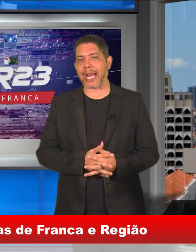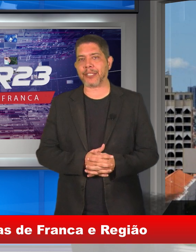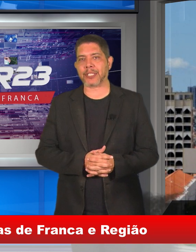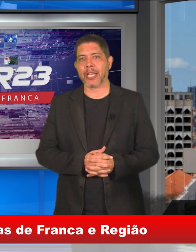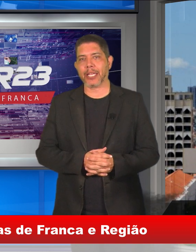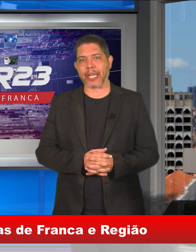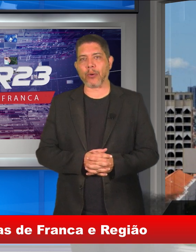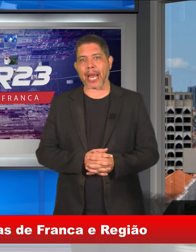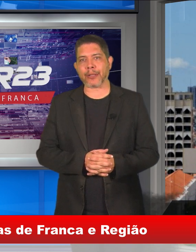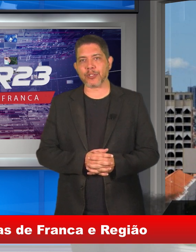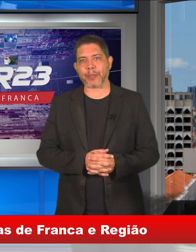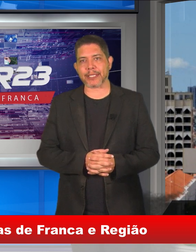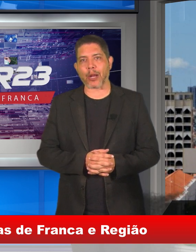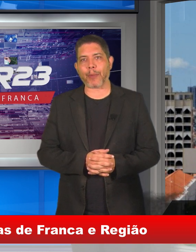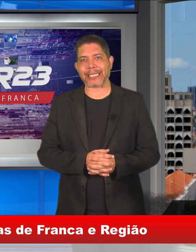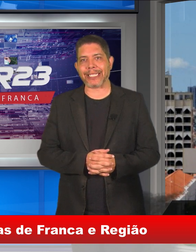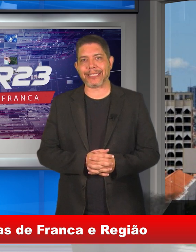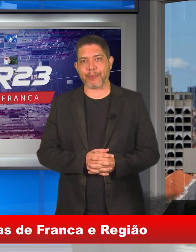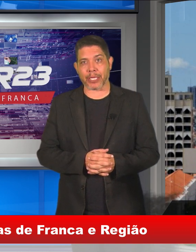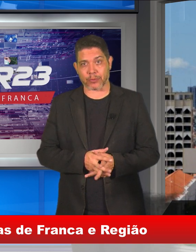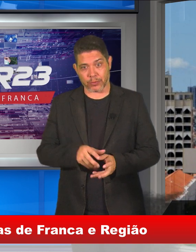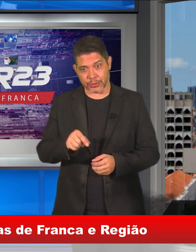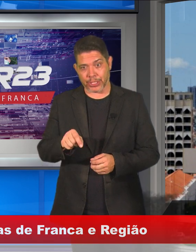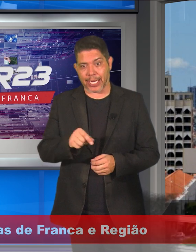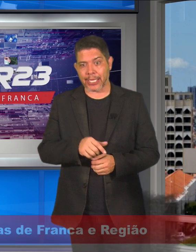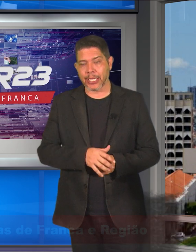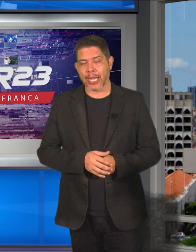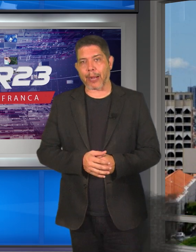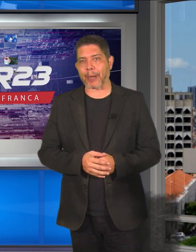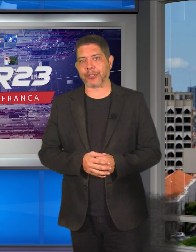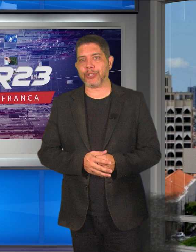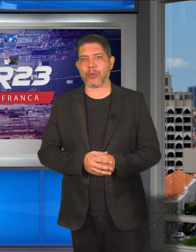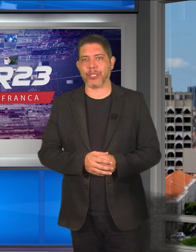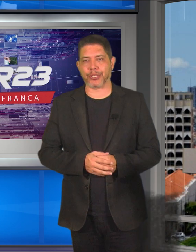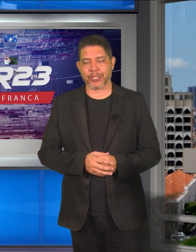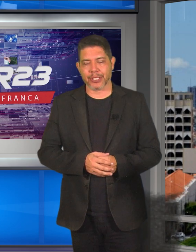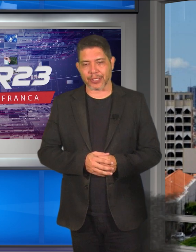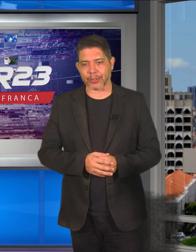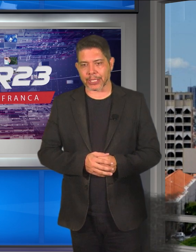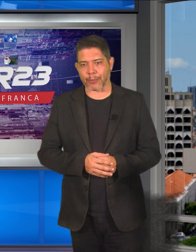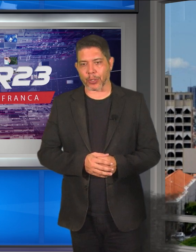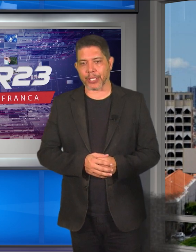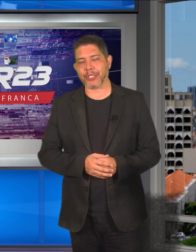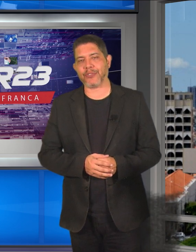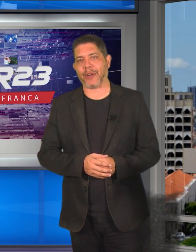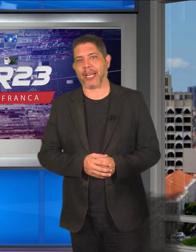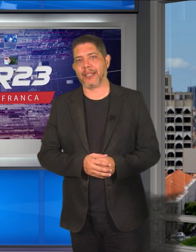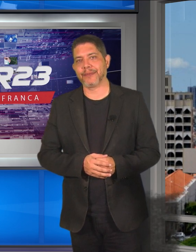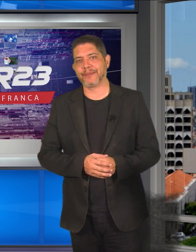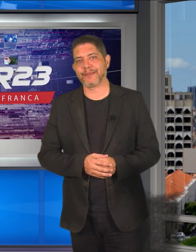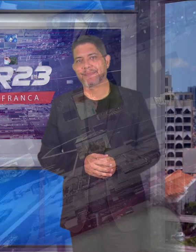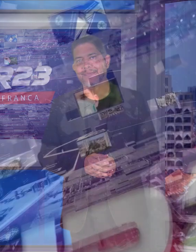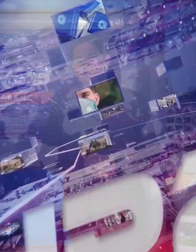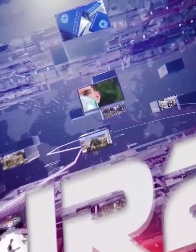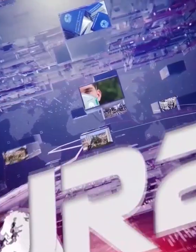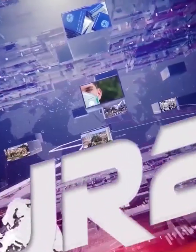comércio. Aliás, tem horário especial para atendimento, já a partir de hoje. Então daqui a pouquinho a gente fala.